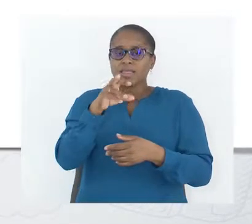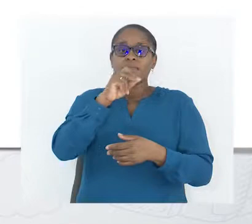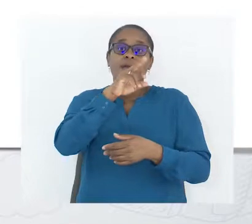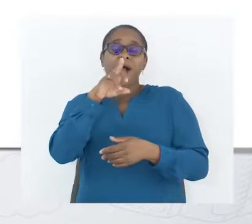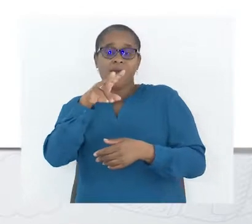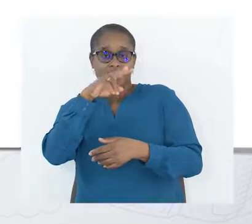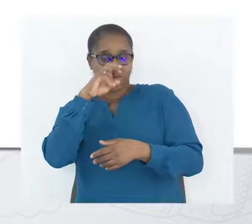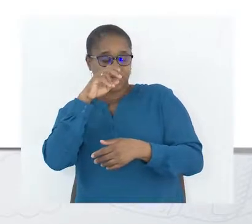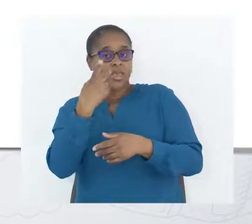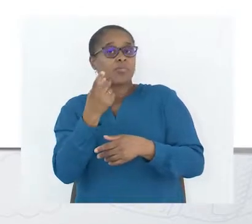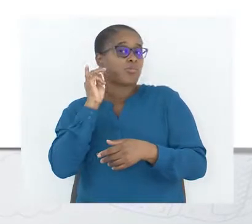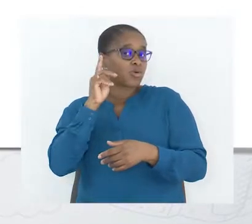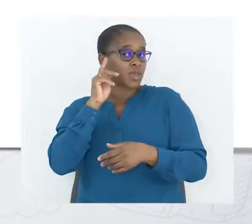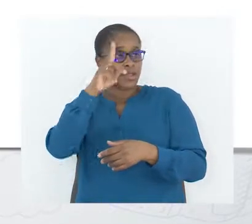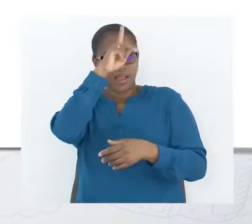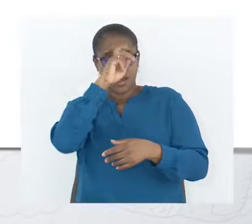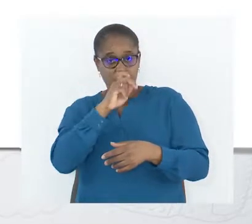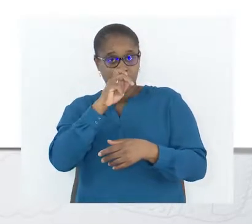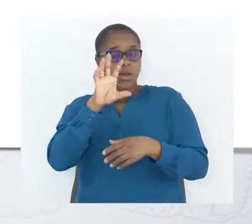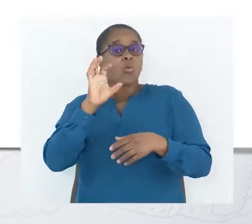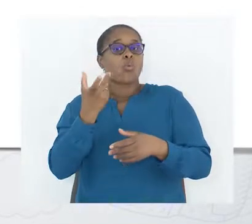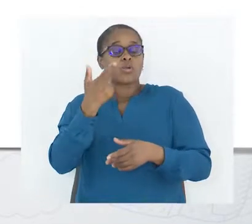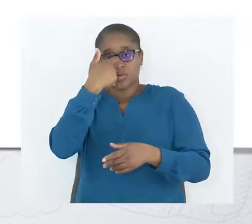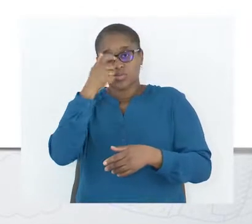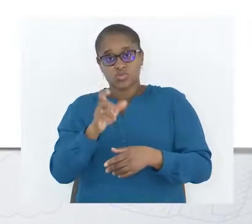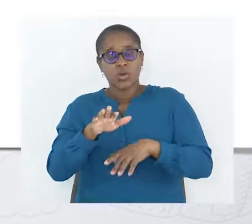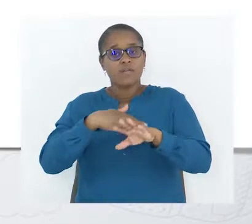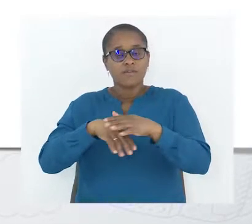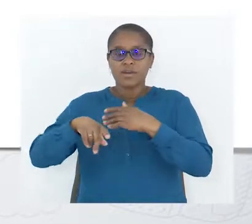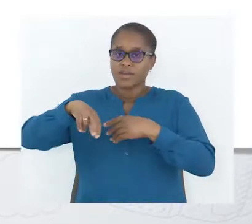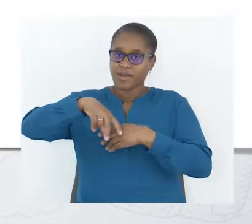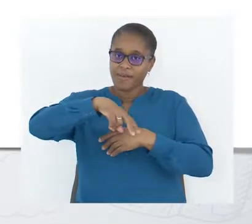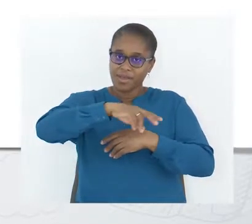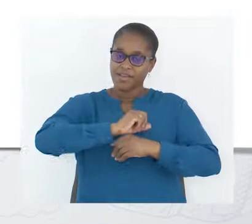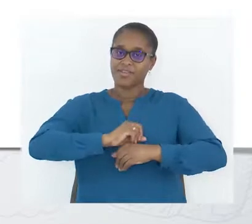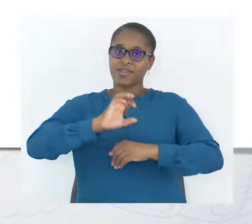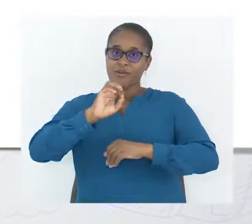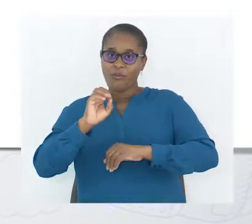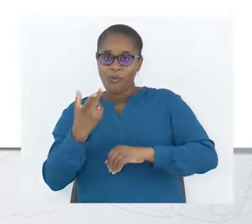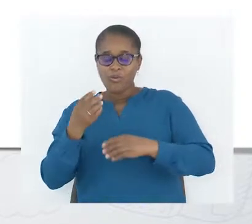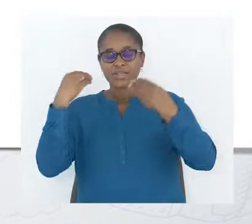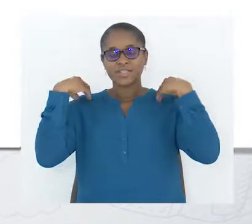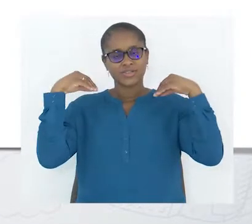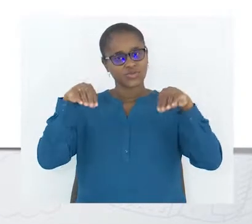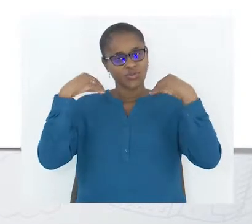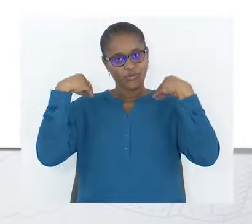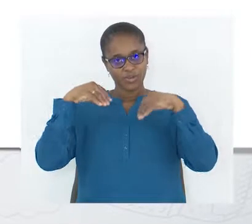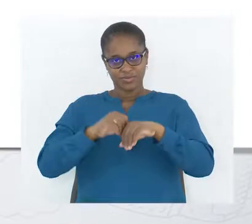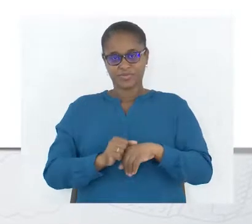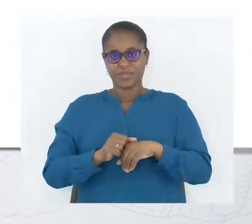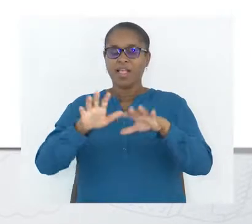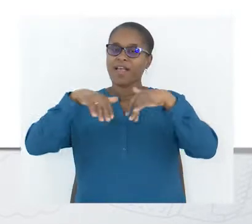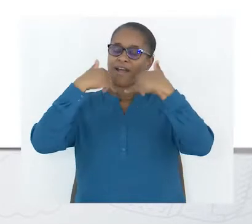ar, é importante lembrar, quando uma pessoa faz caminhada ou exercícios físicos